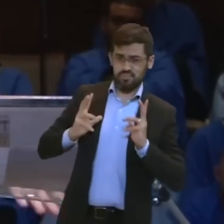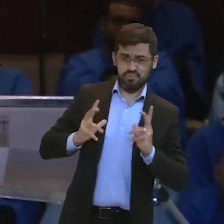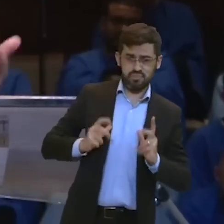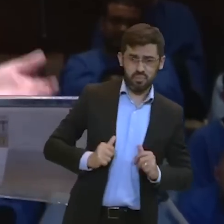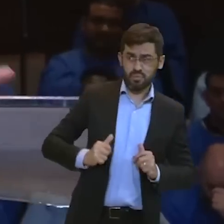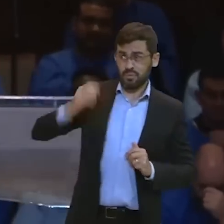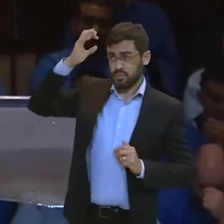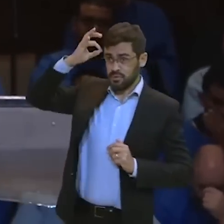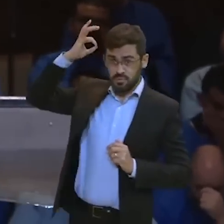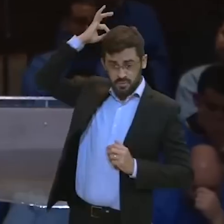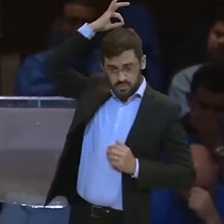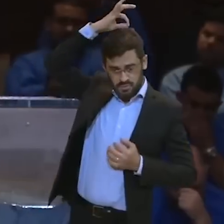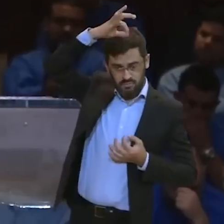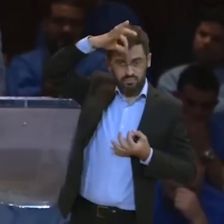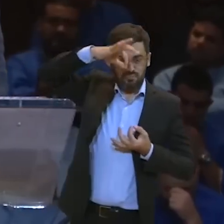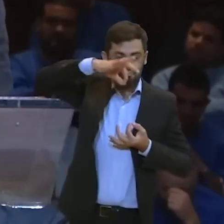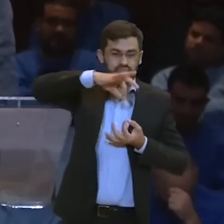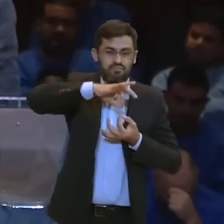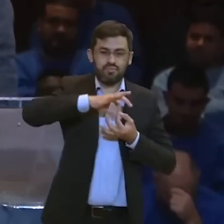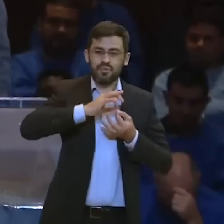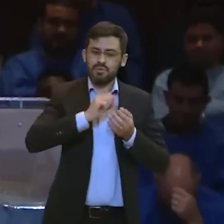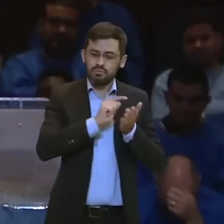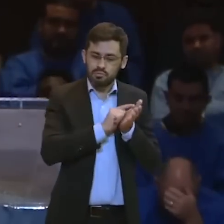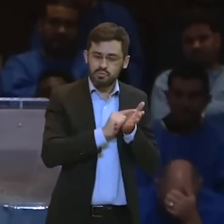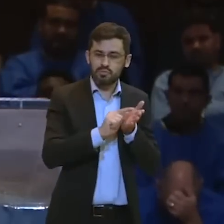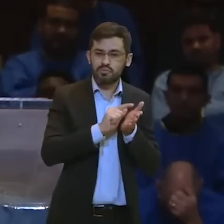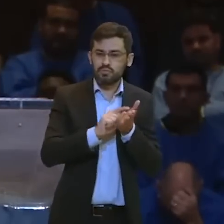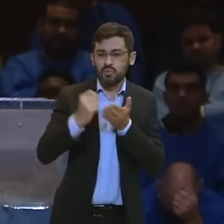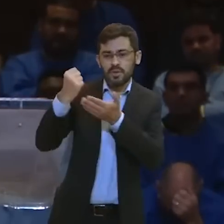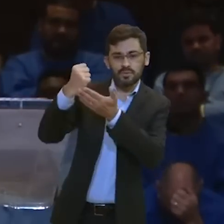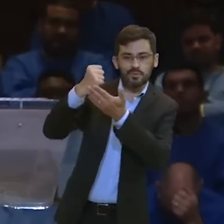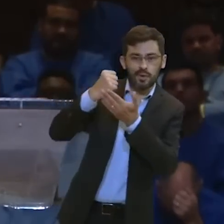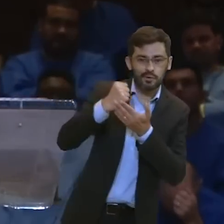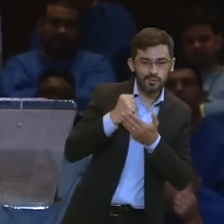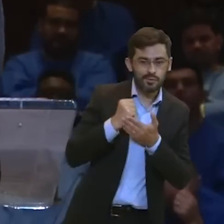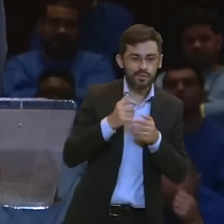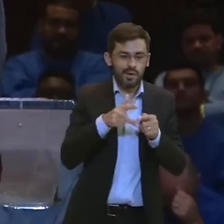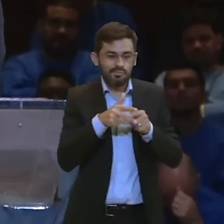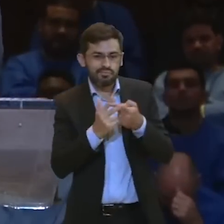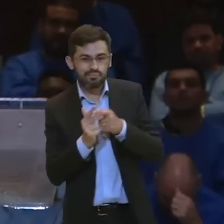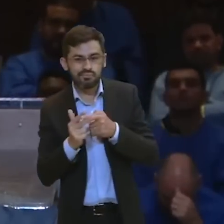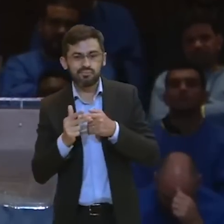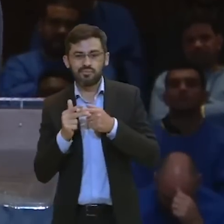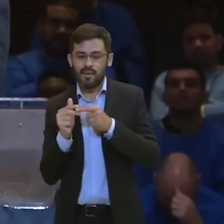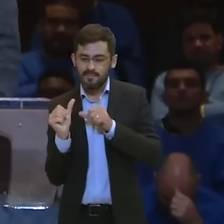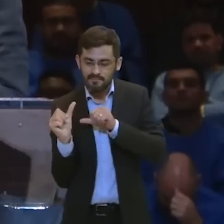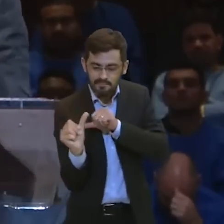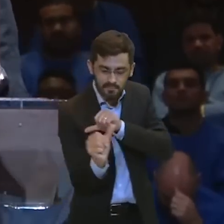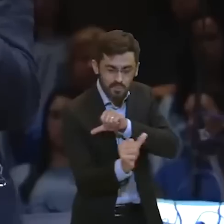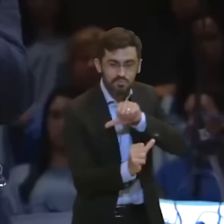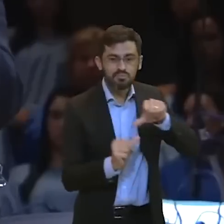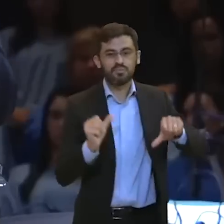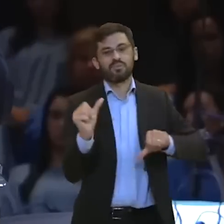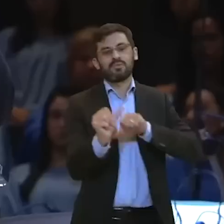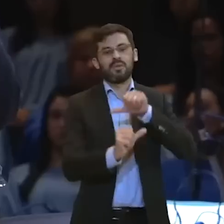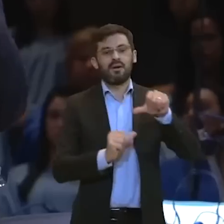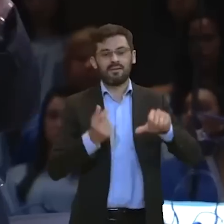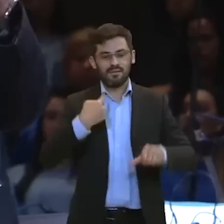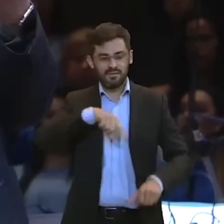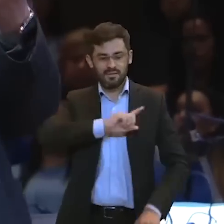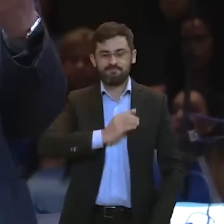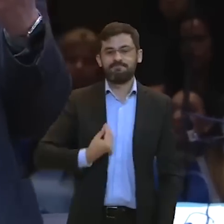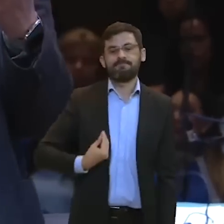o seu Espírito Santo sobre a nossa vida, e o Espírito Santo começa a transformar a